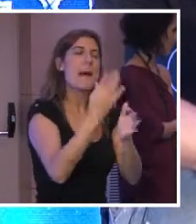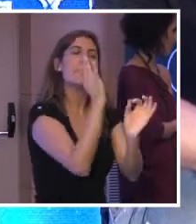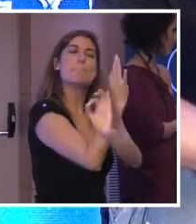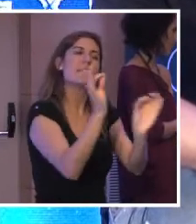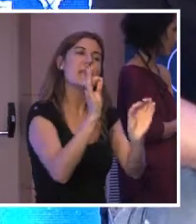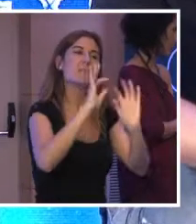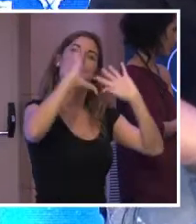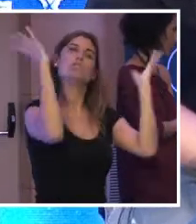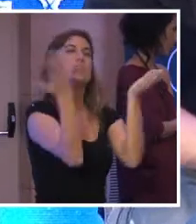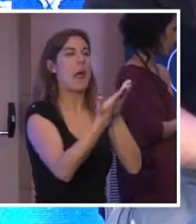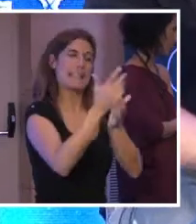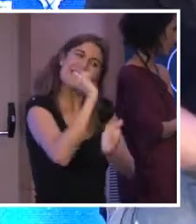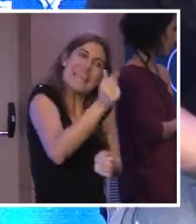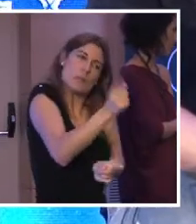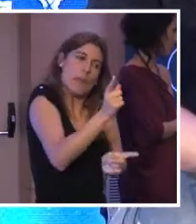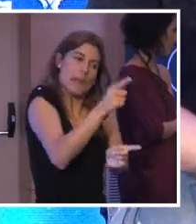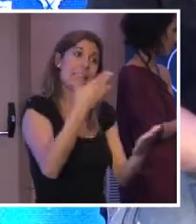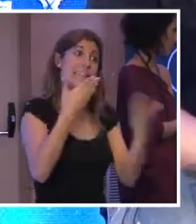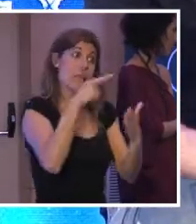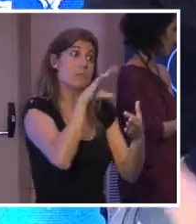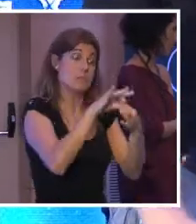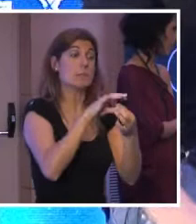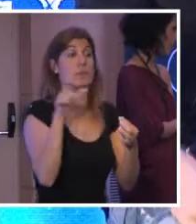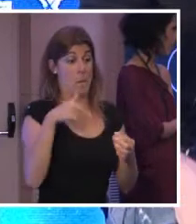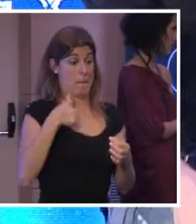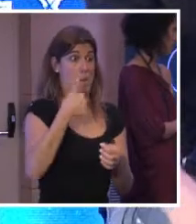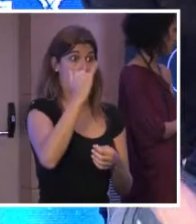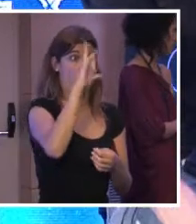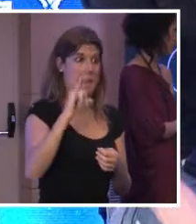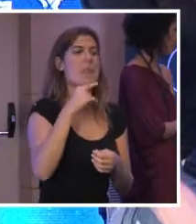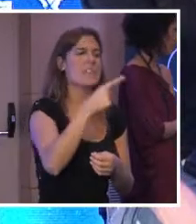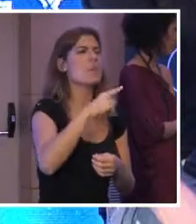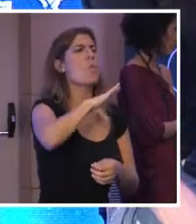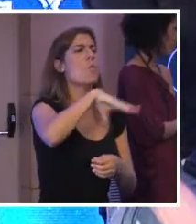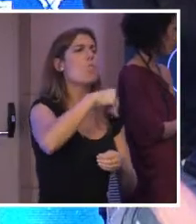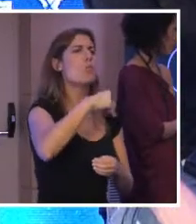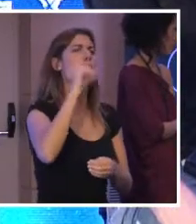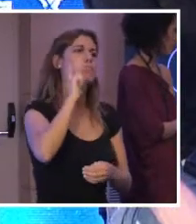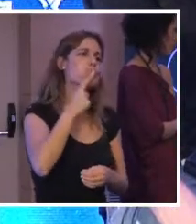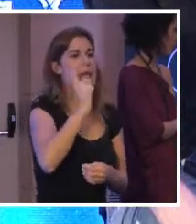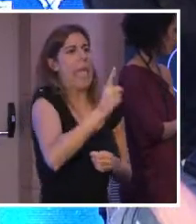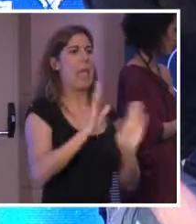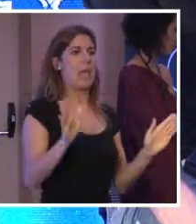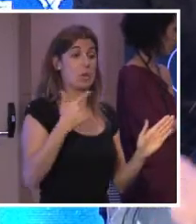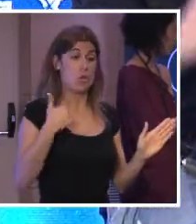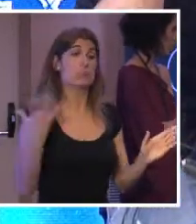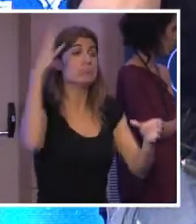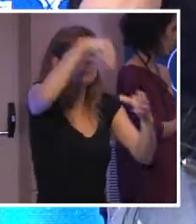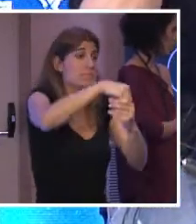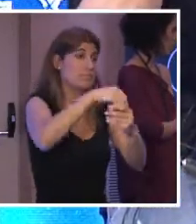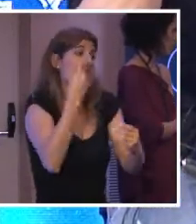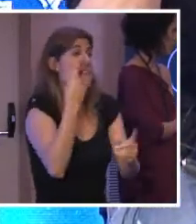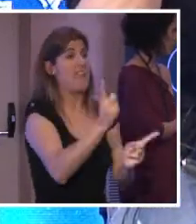peça é e o que ela quis dizer com a peça, que é quando ele diz que o mundo é surdo, que nós somos mais um na multidão. Eu acho que